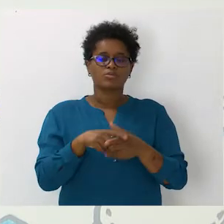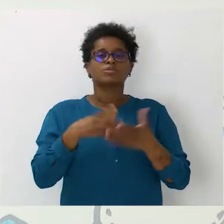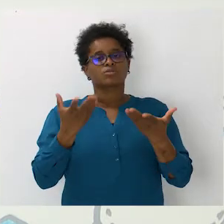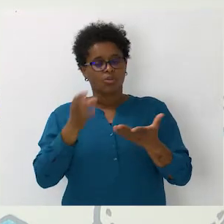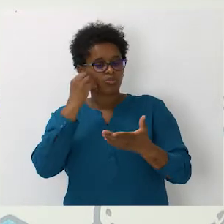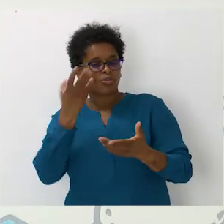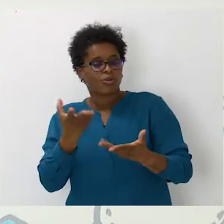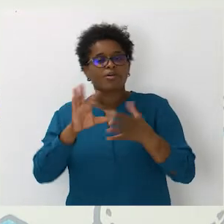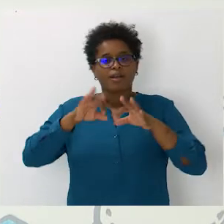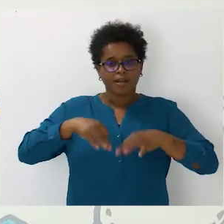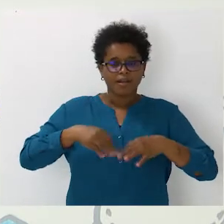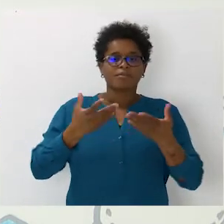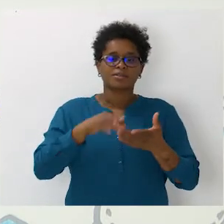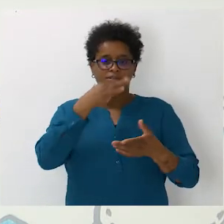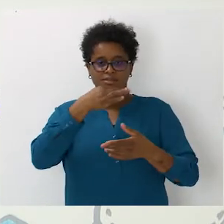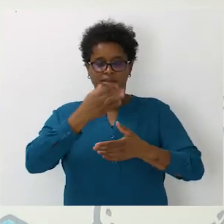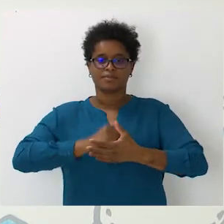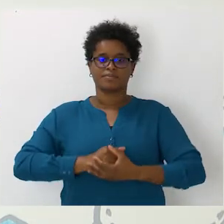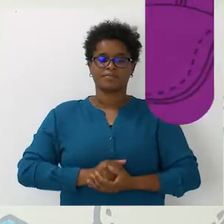como acabamos de dizer.